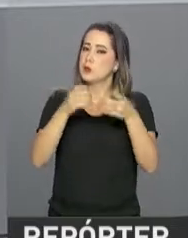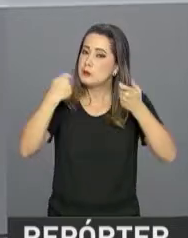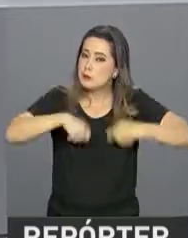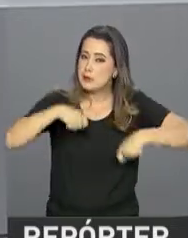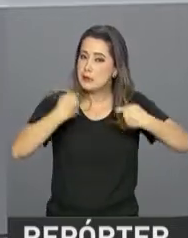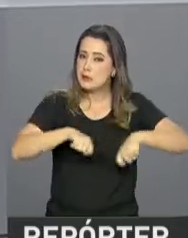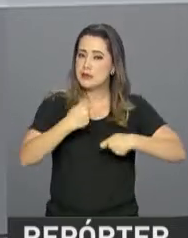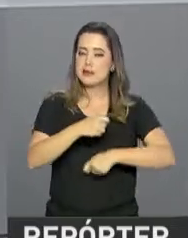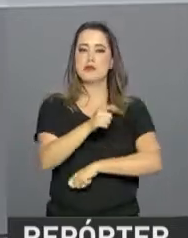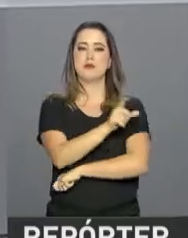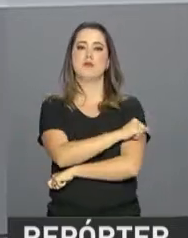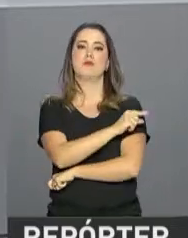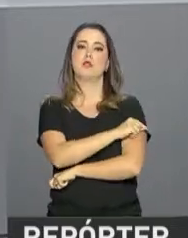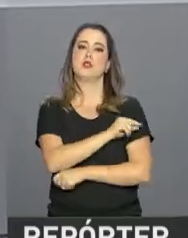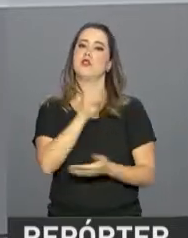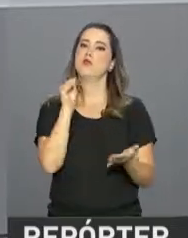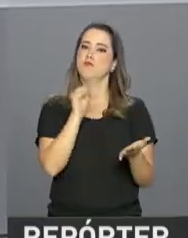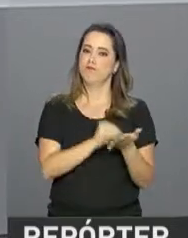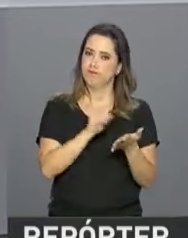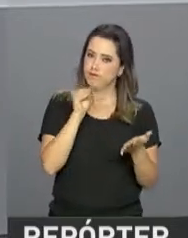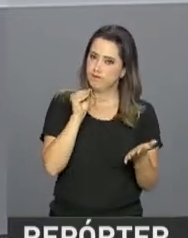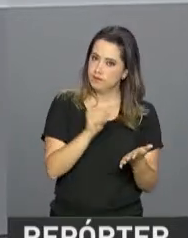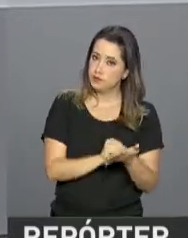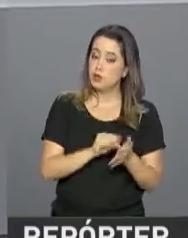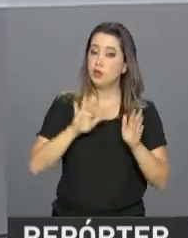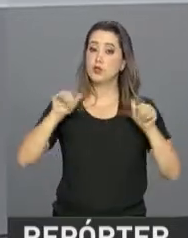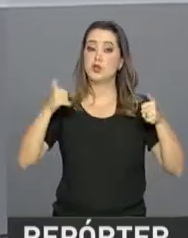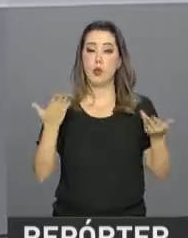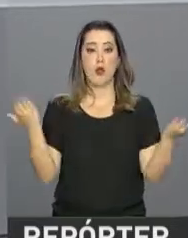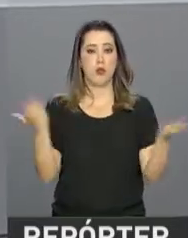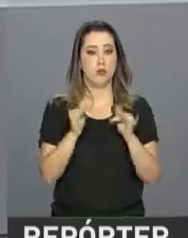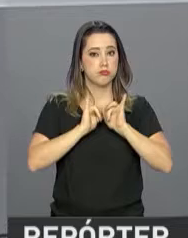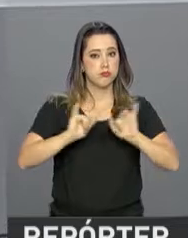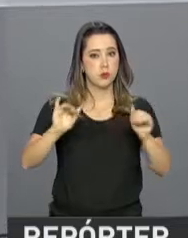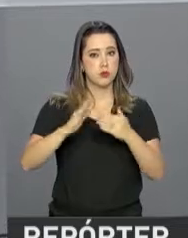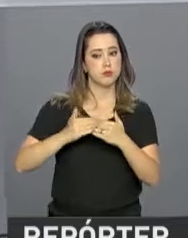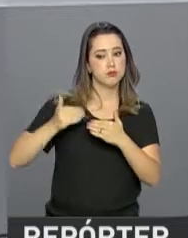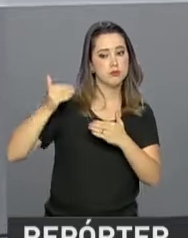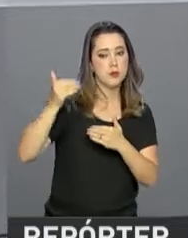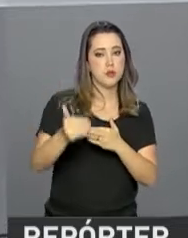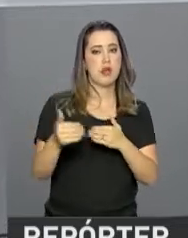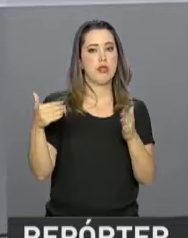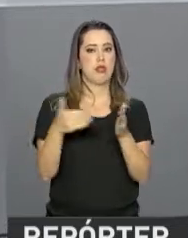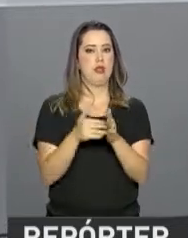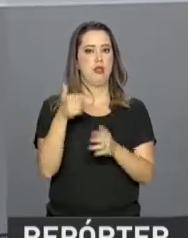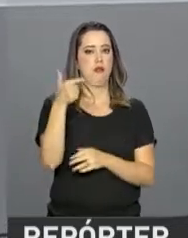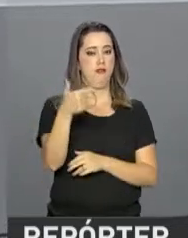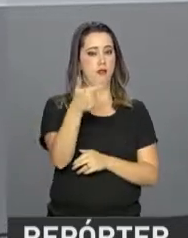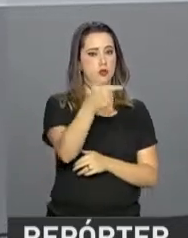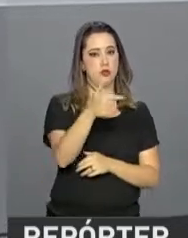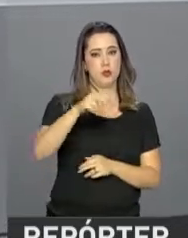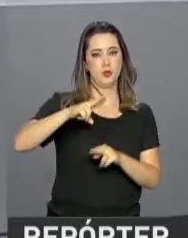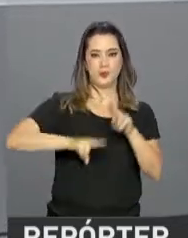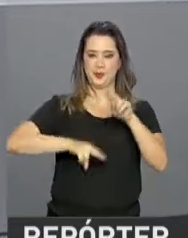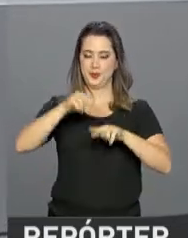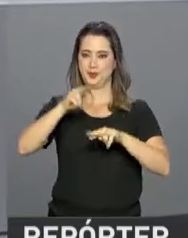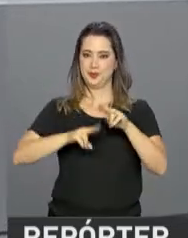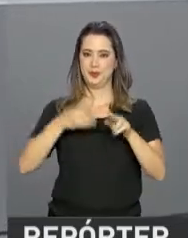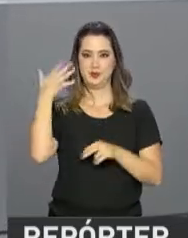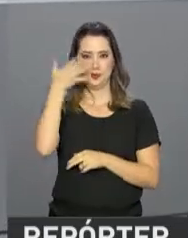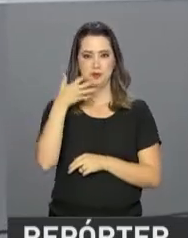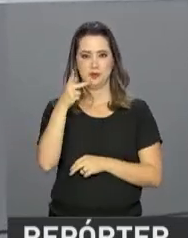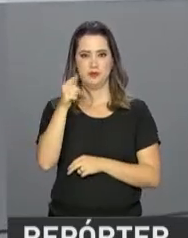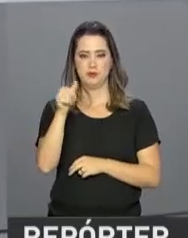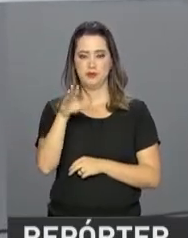público alvo ainda não se vacinaram e é por isso que agora a campanha foi prorrogada até 22 de junho como explica o